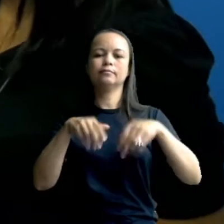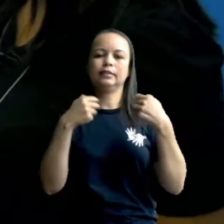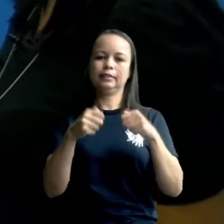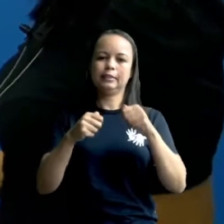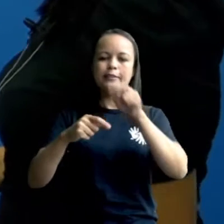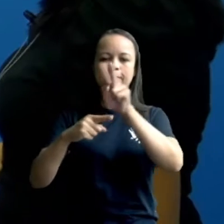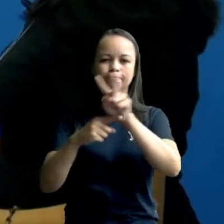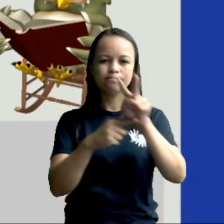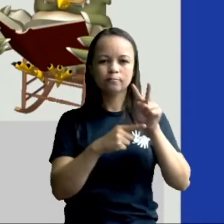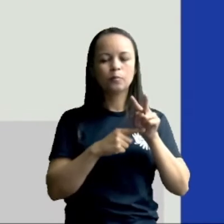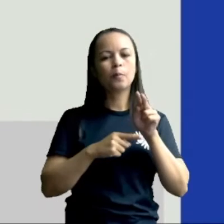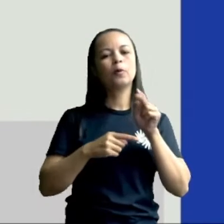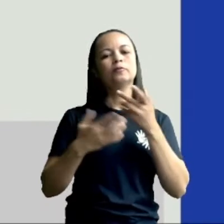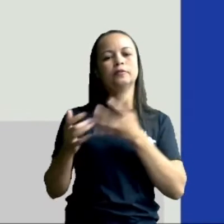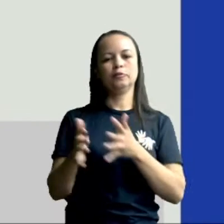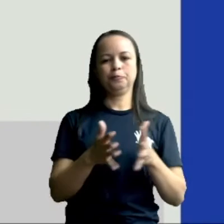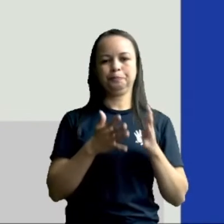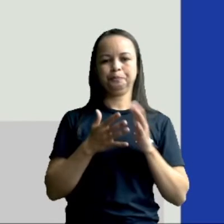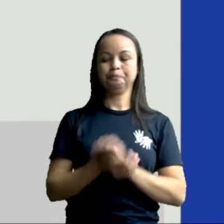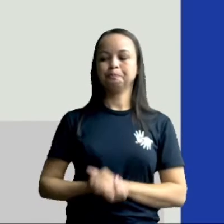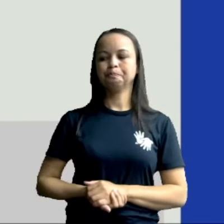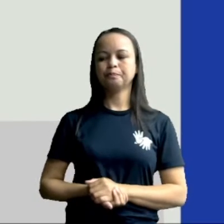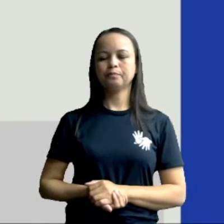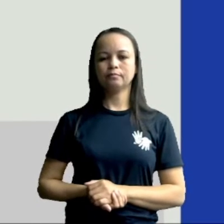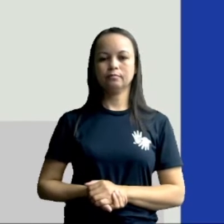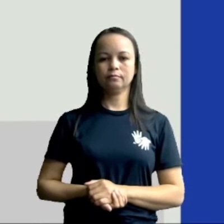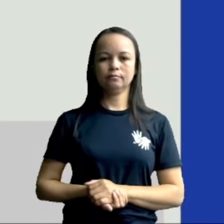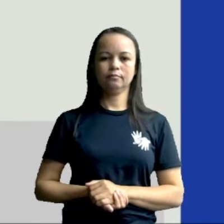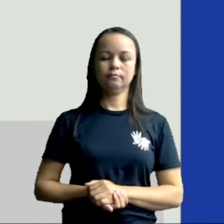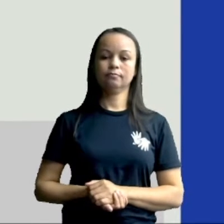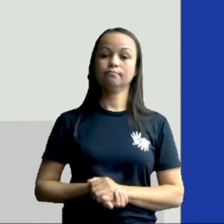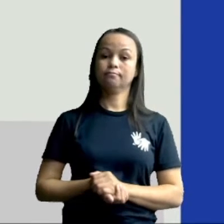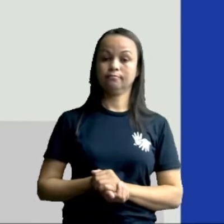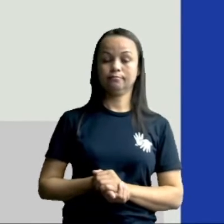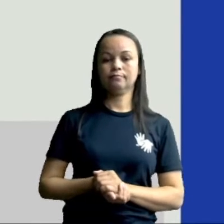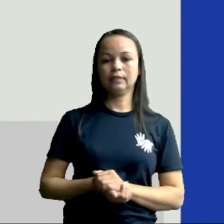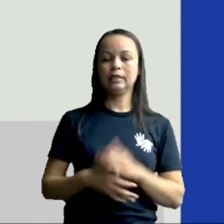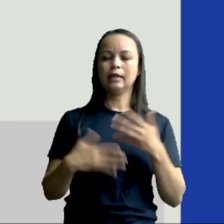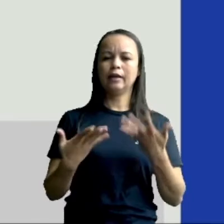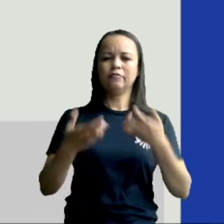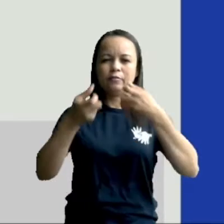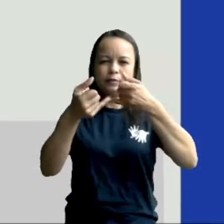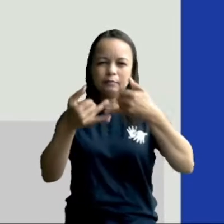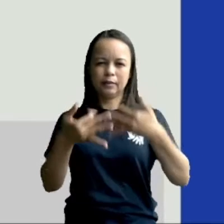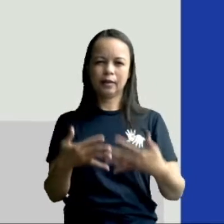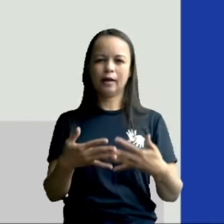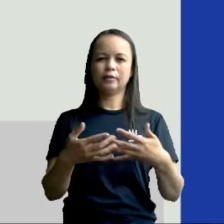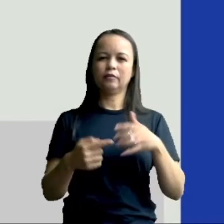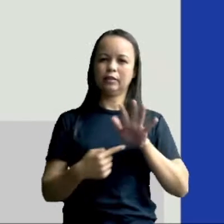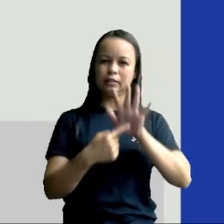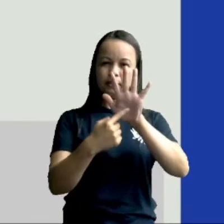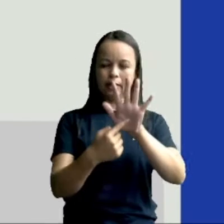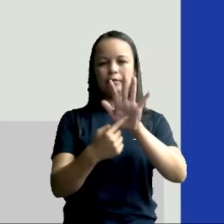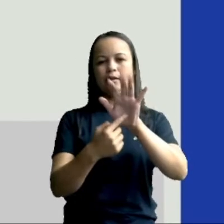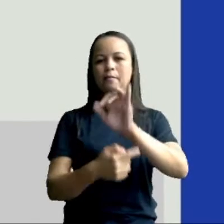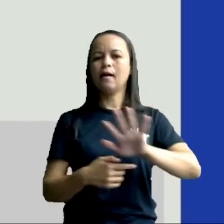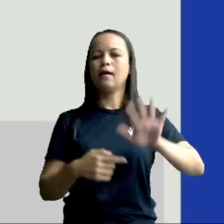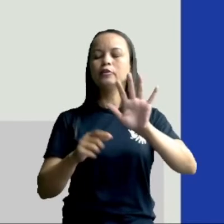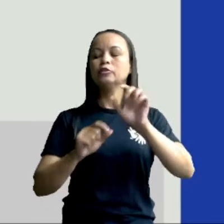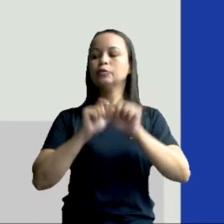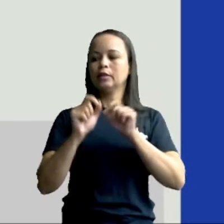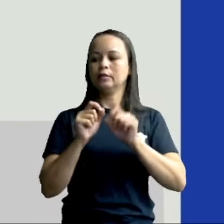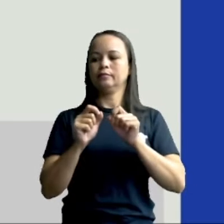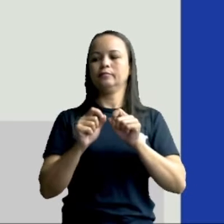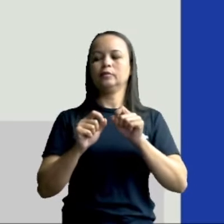preservados. Certo? Continuando. Daí, vamos explicar aqui através desse infográfico aqui. O que